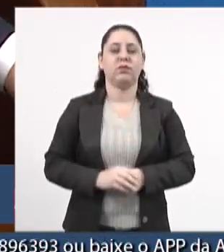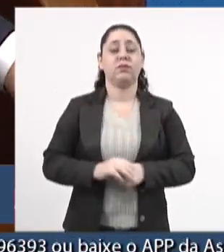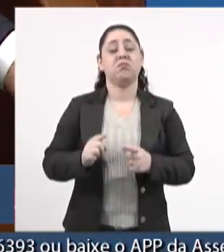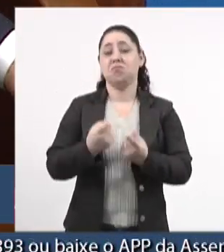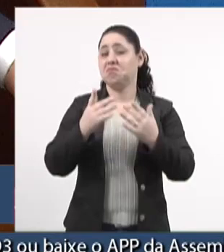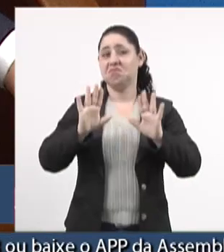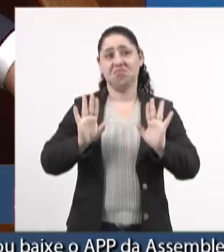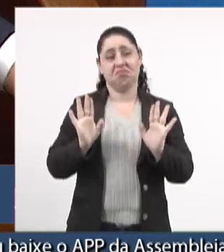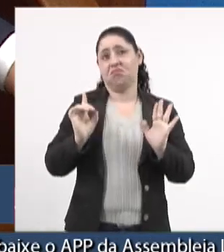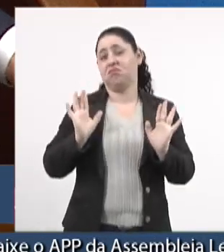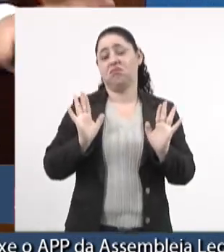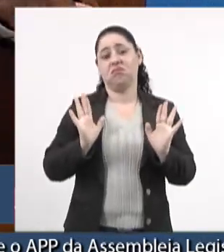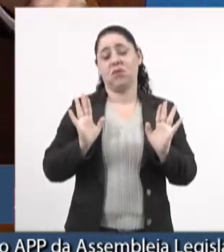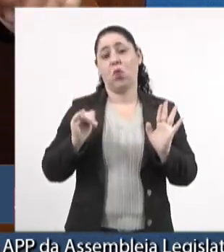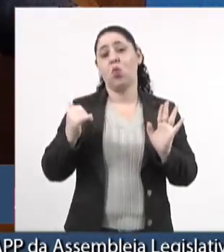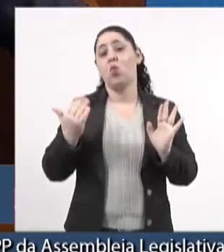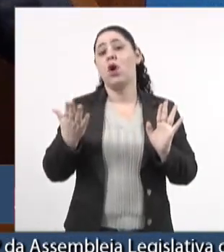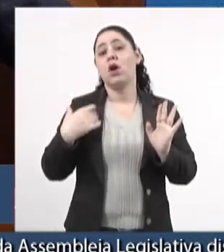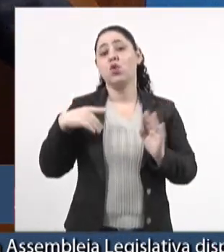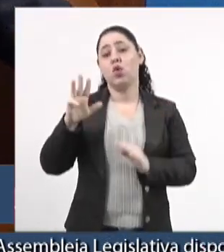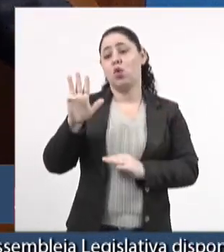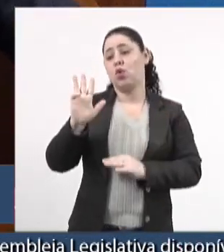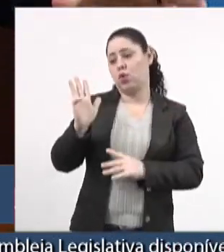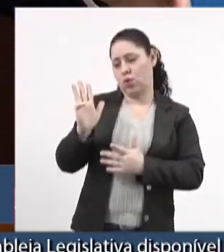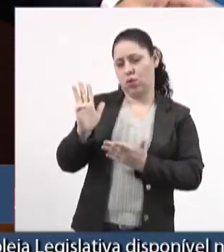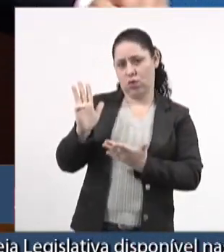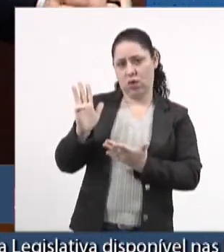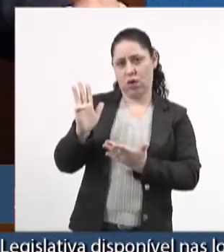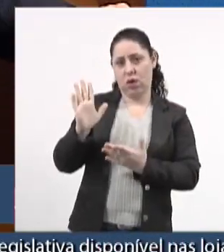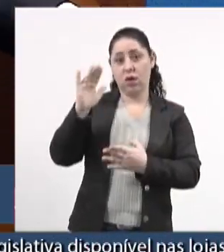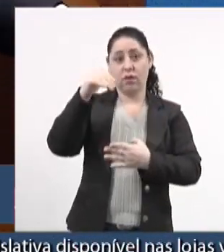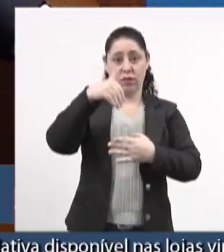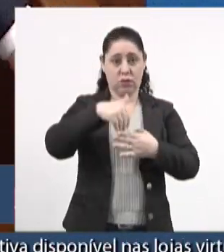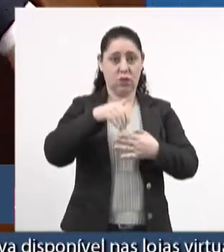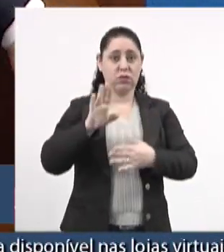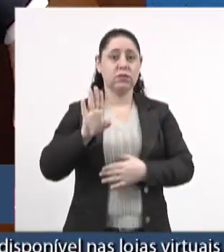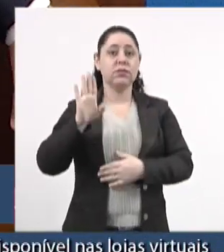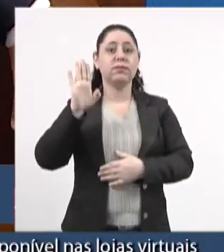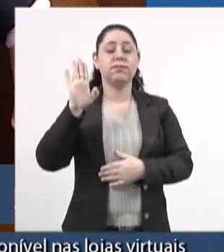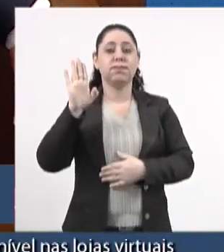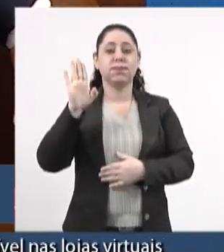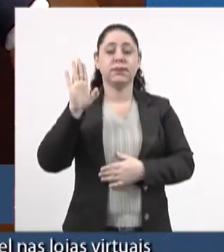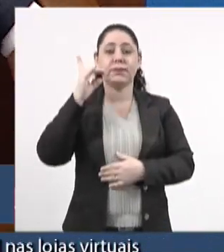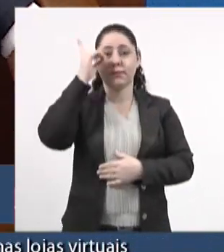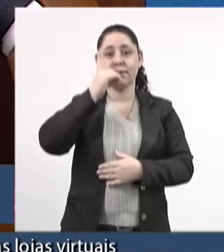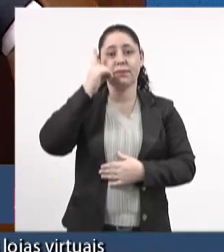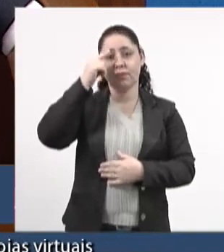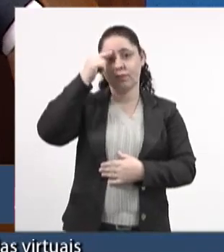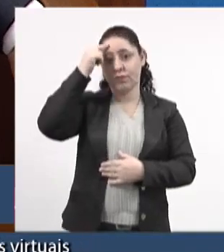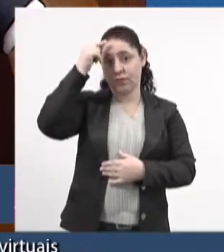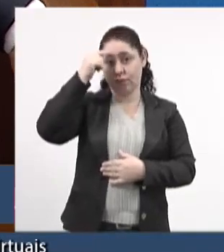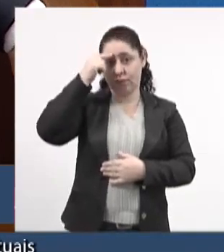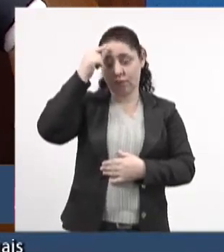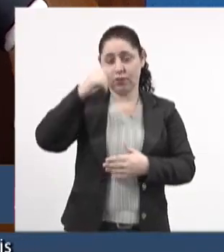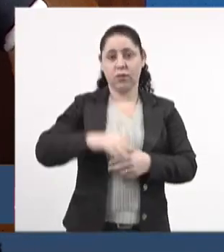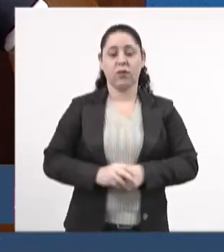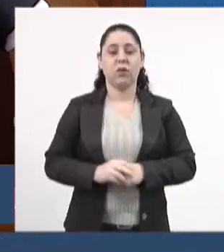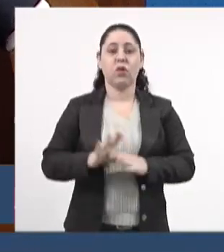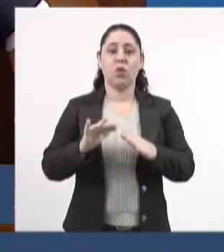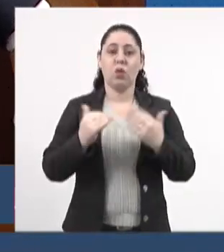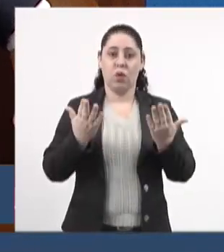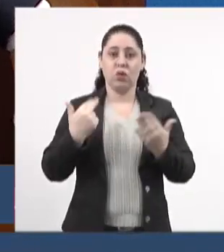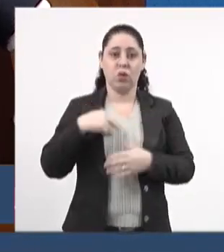Mas, quando o Lula disputava a eleição, deputado Zé Teixeira, quando